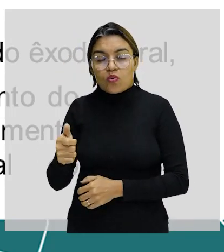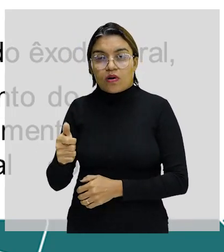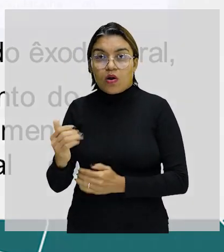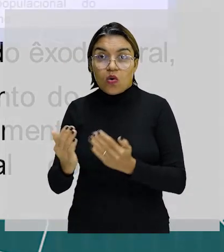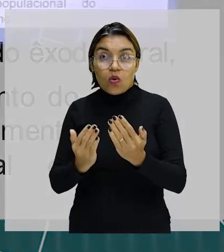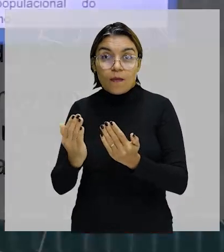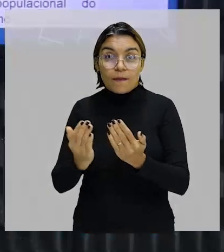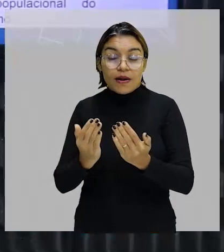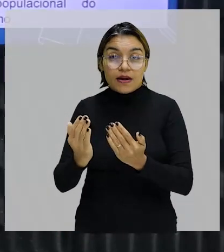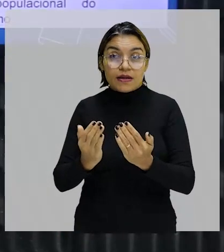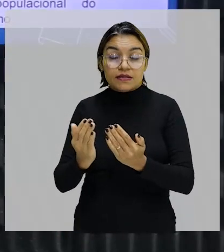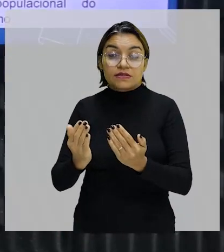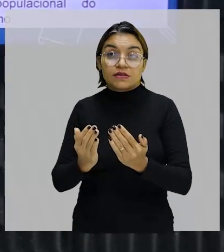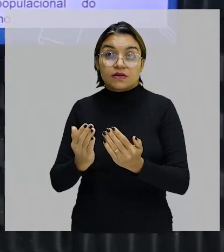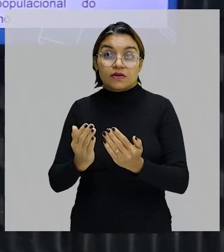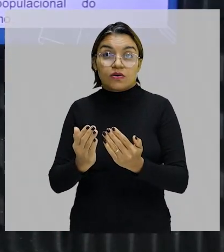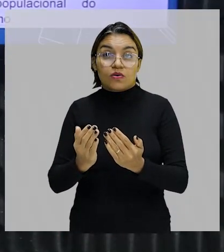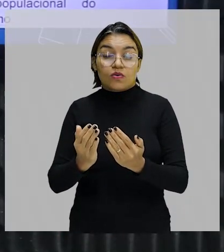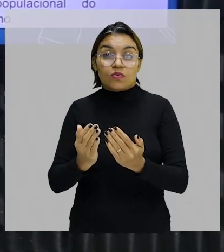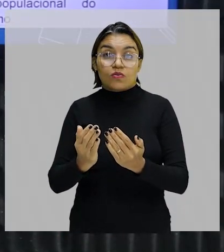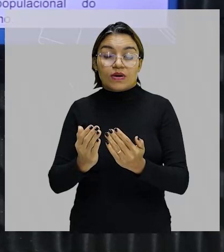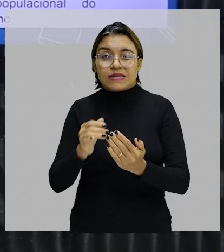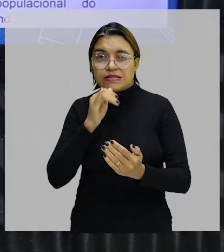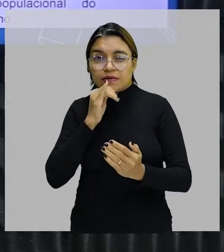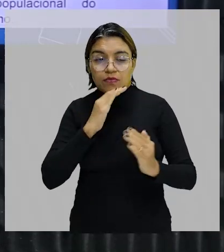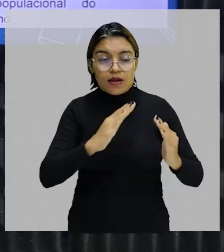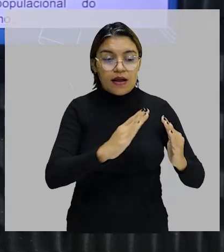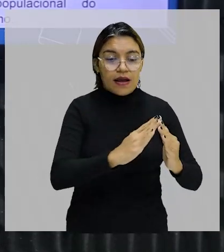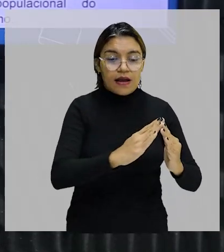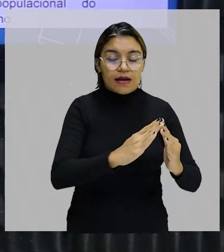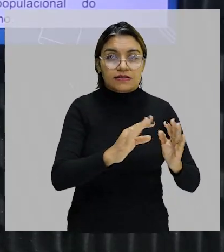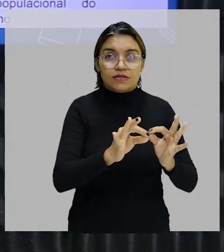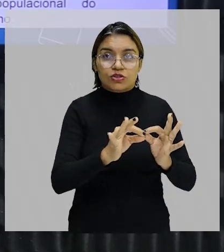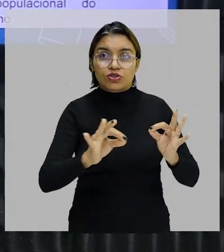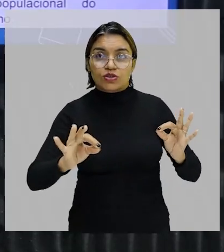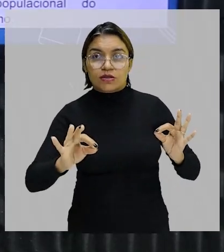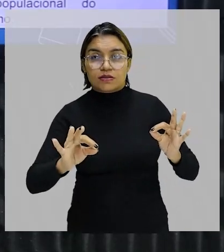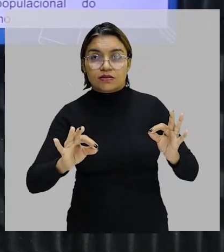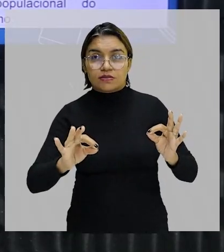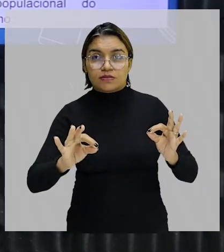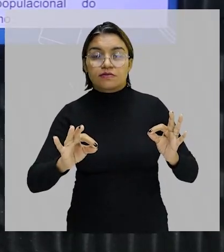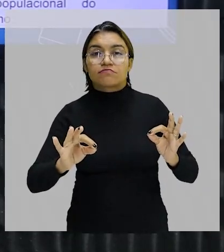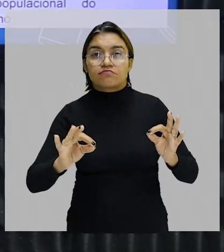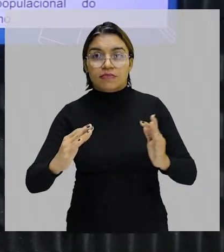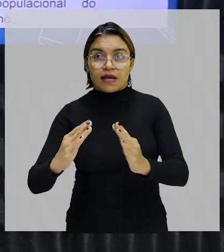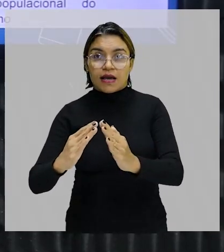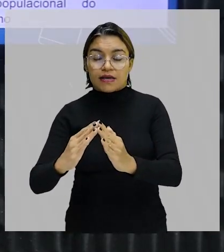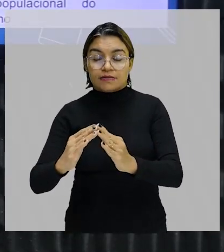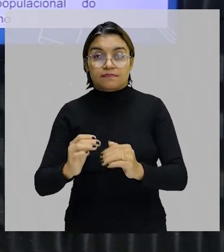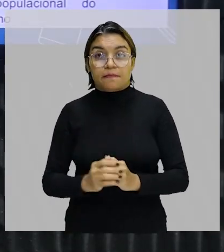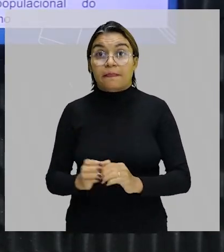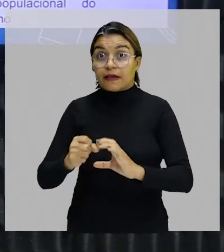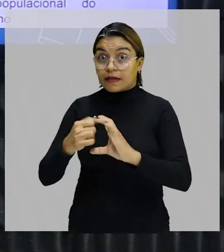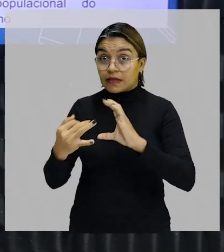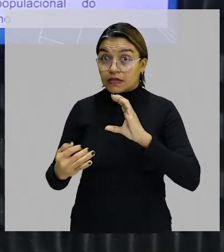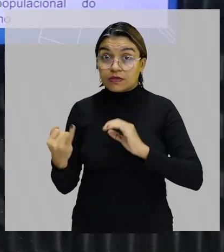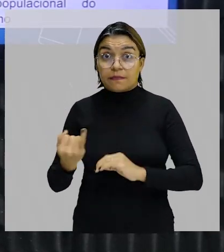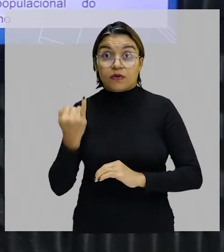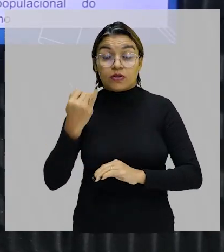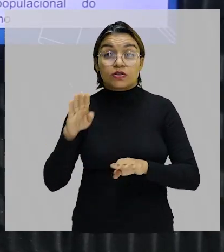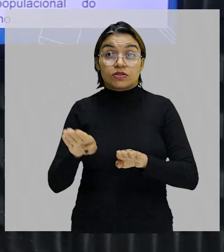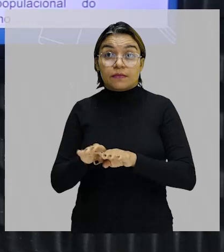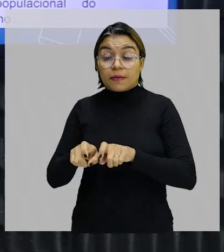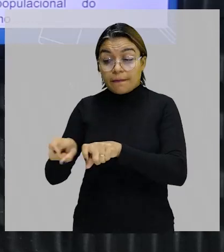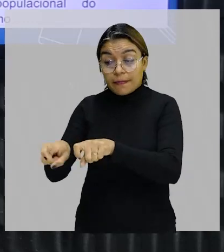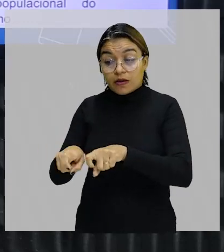relação a habitações, são habitações mais esparçadas, ou seja, mais distantes uma da outra, né? Uma característica muito importante do